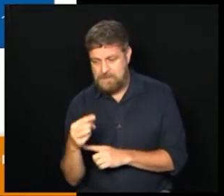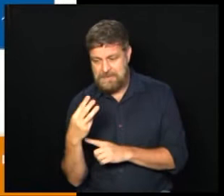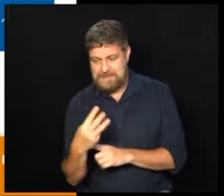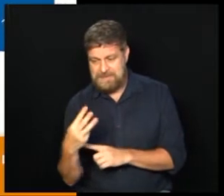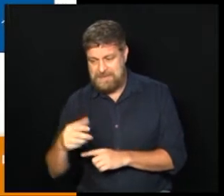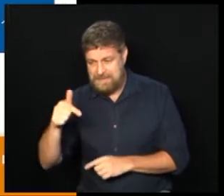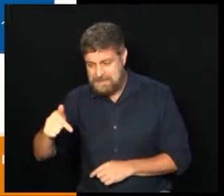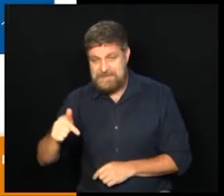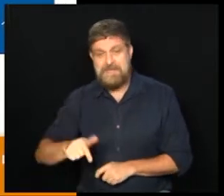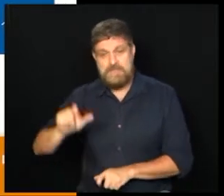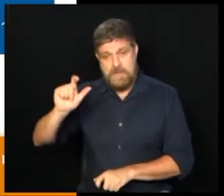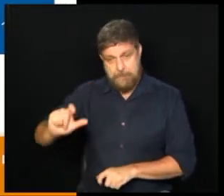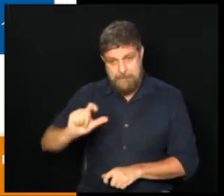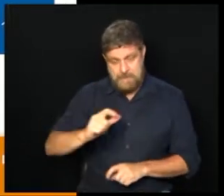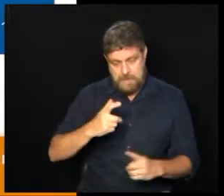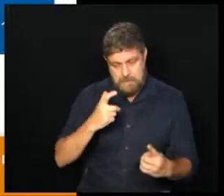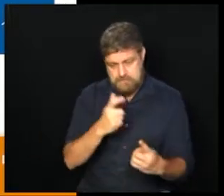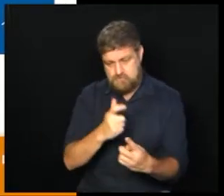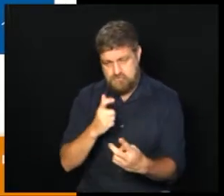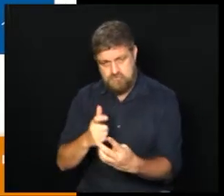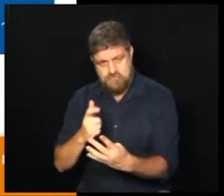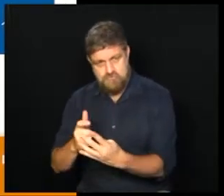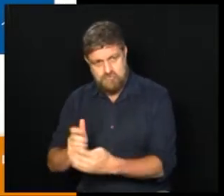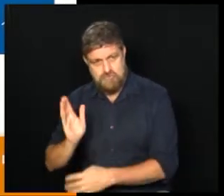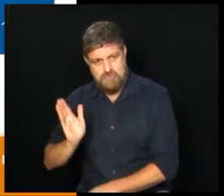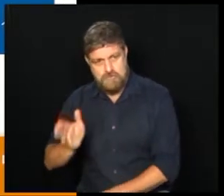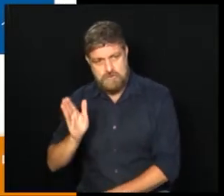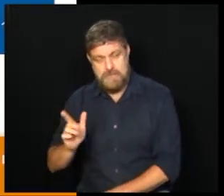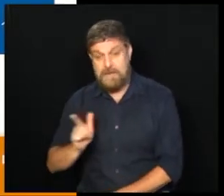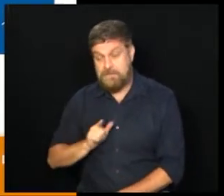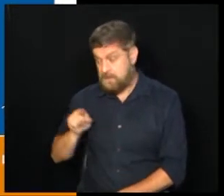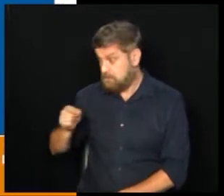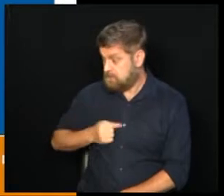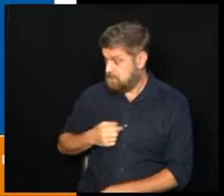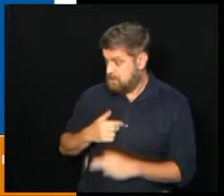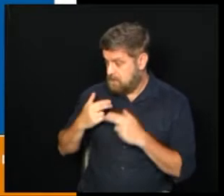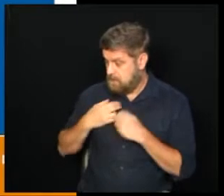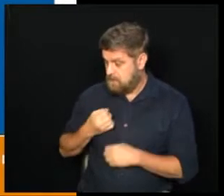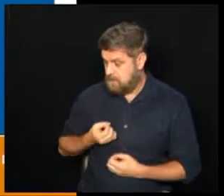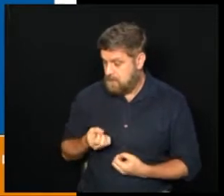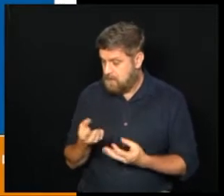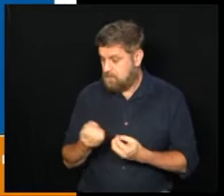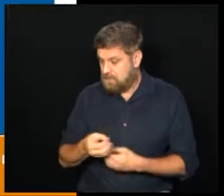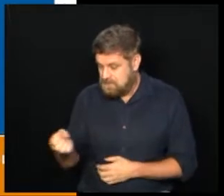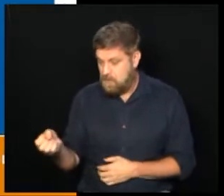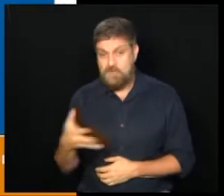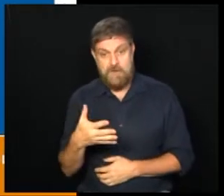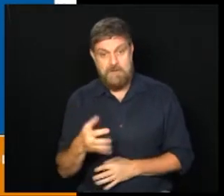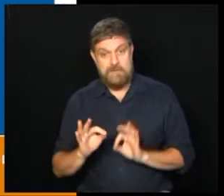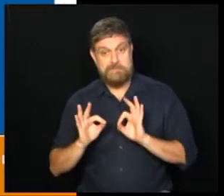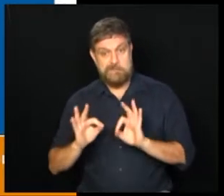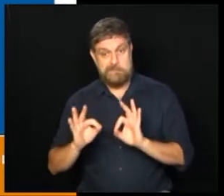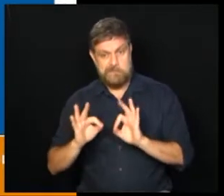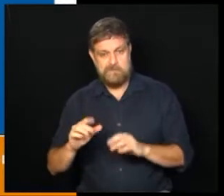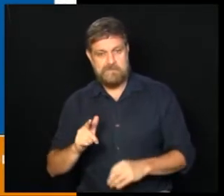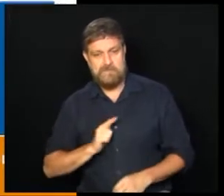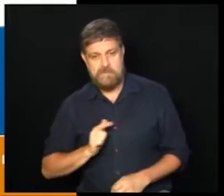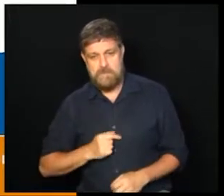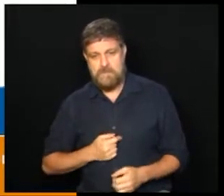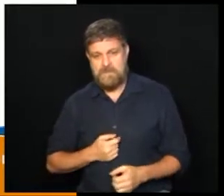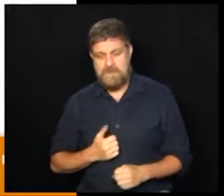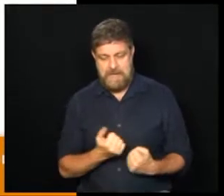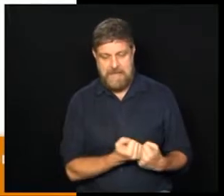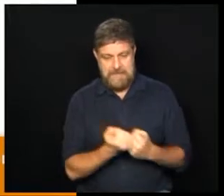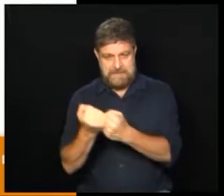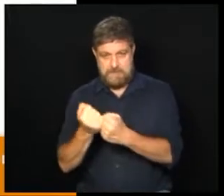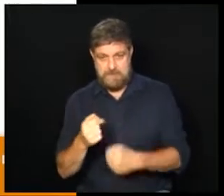1.304.337 doses, de acordo com o último levantamento da Prefeitura. Então você está mais atualizada que o site aqui. Isso mesmo, olha, de acordo com a assessoria de